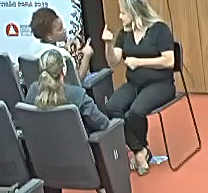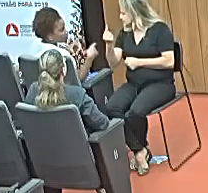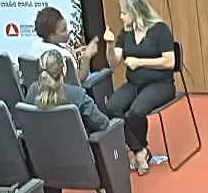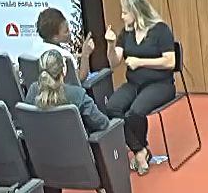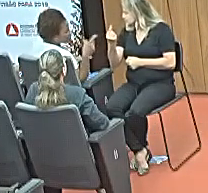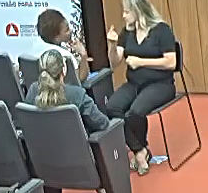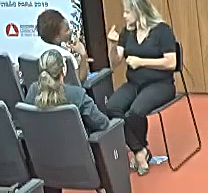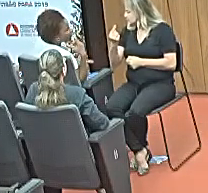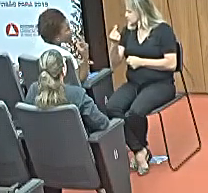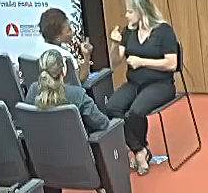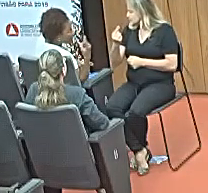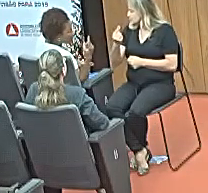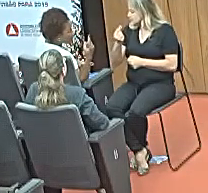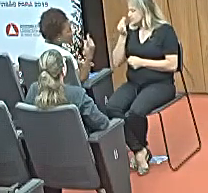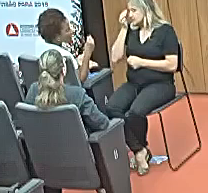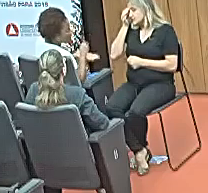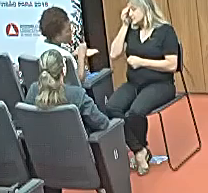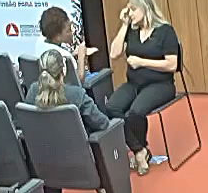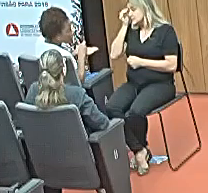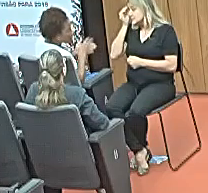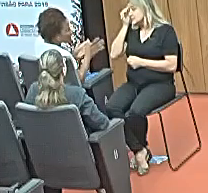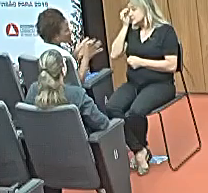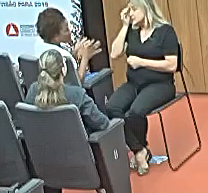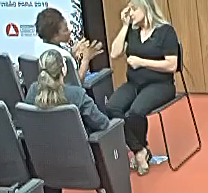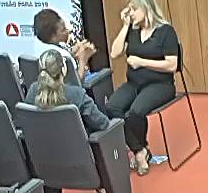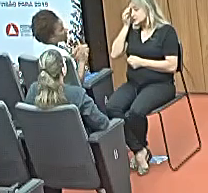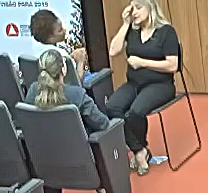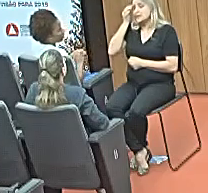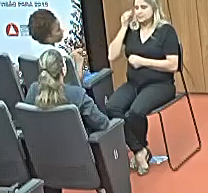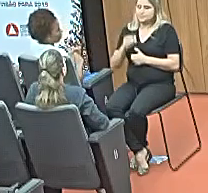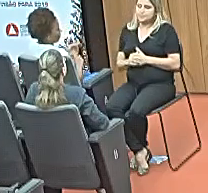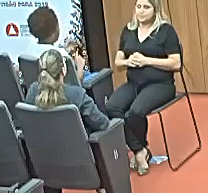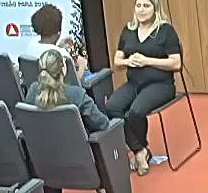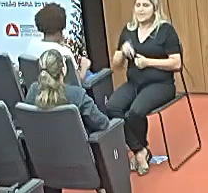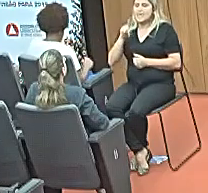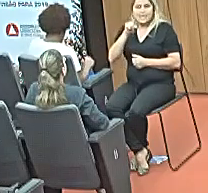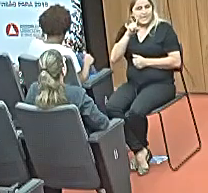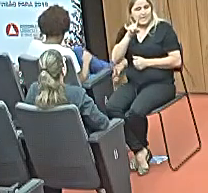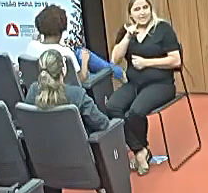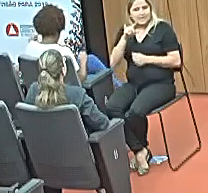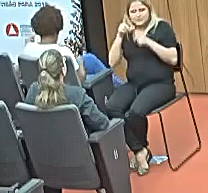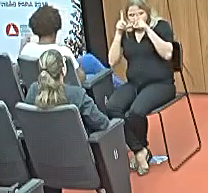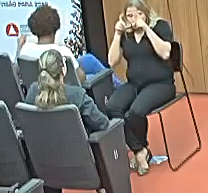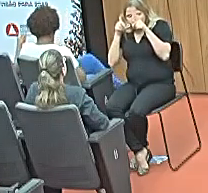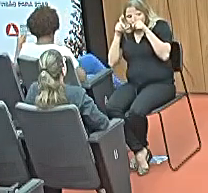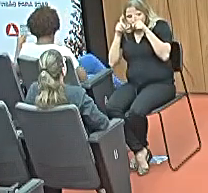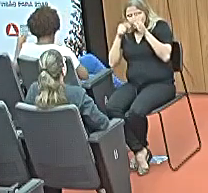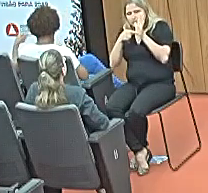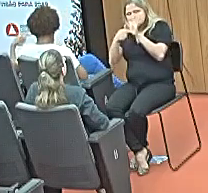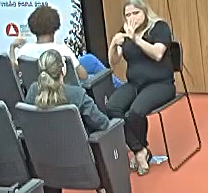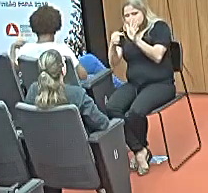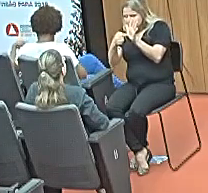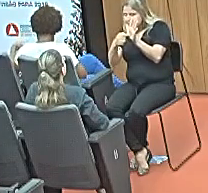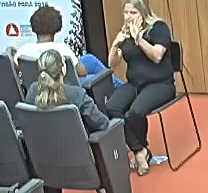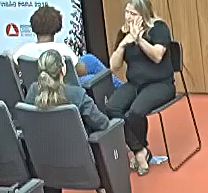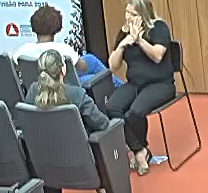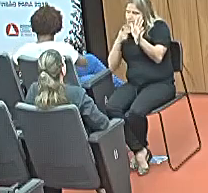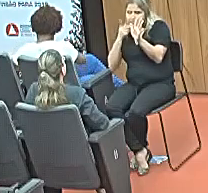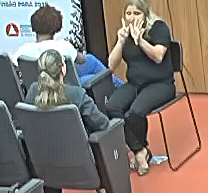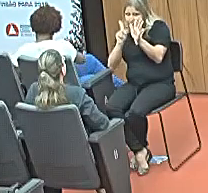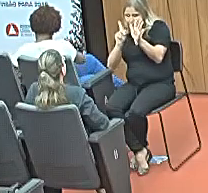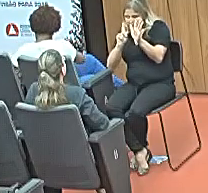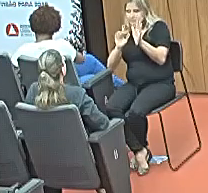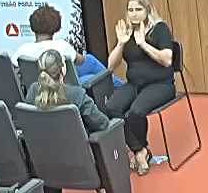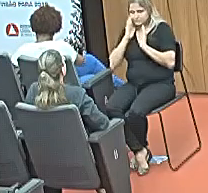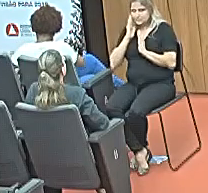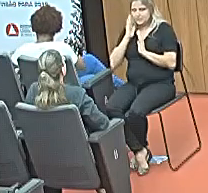adquirir para que essa água chegue até eles porque eles estão a lente de não ter é é que é